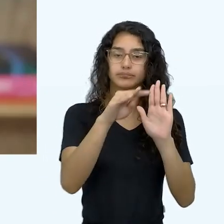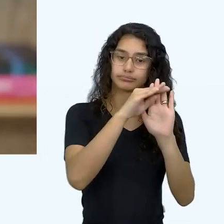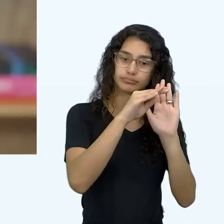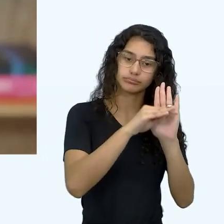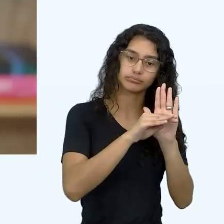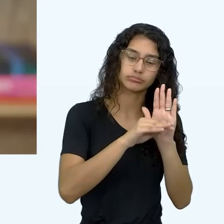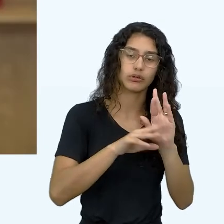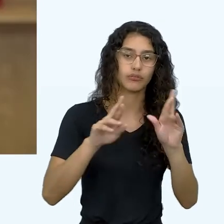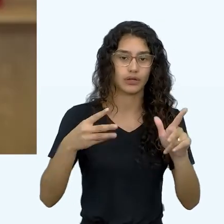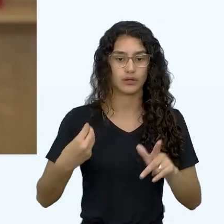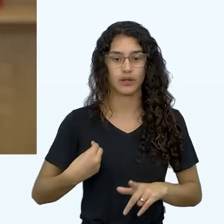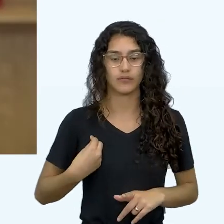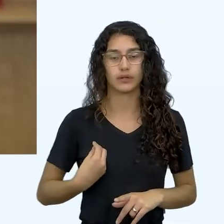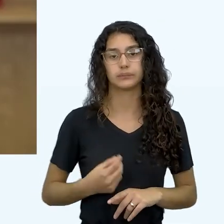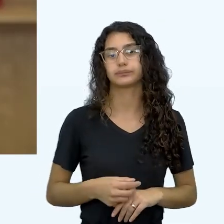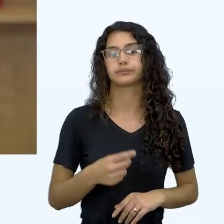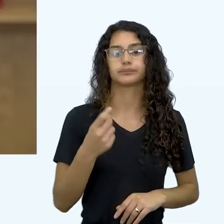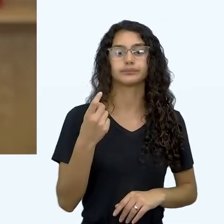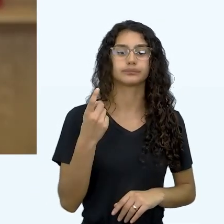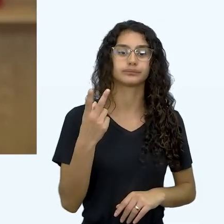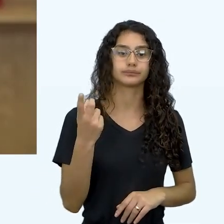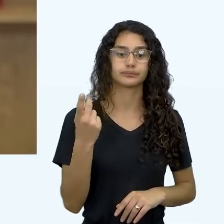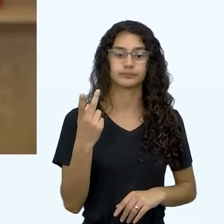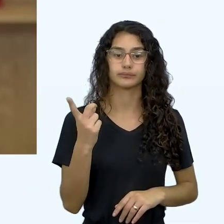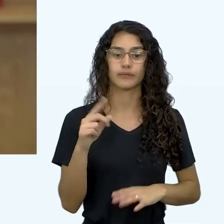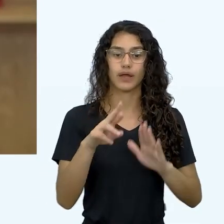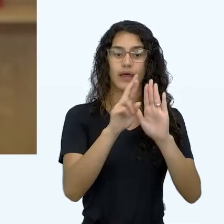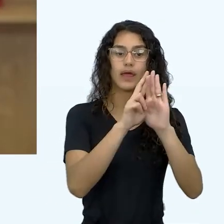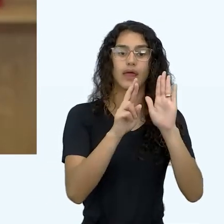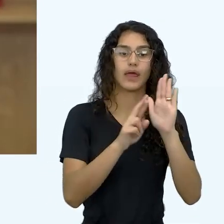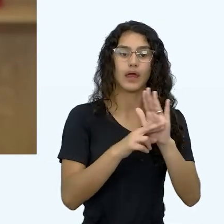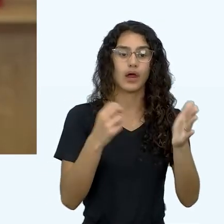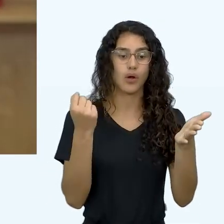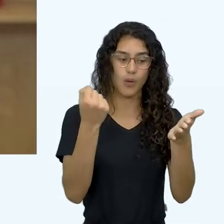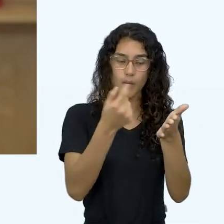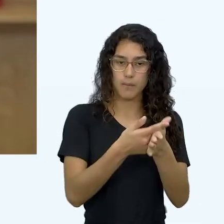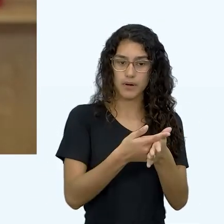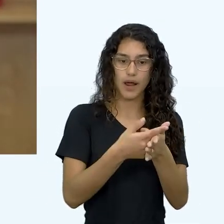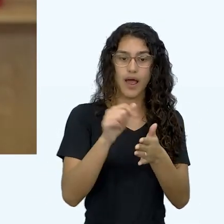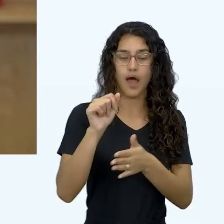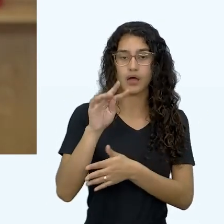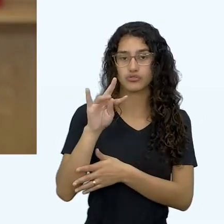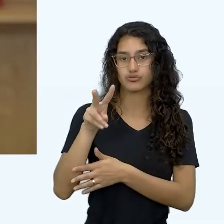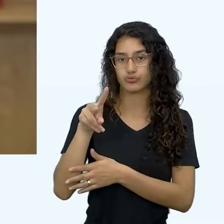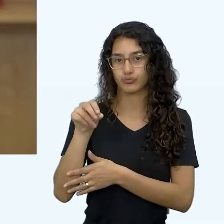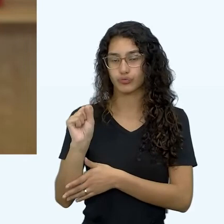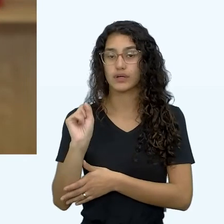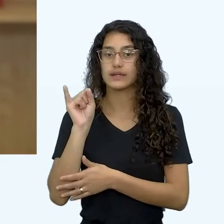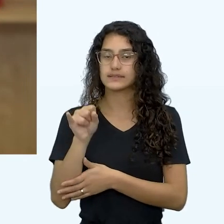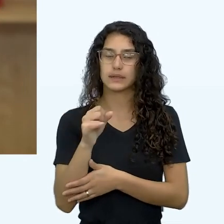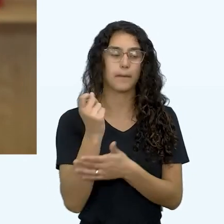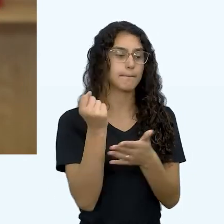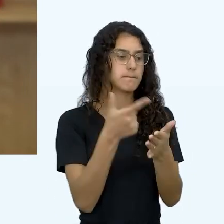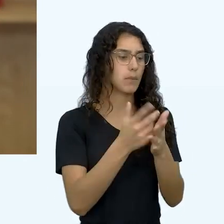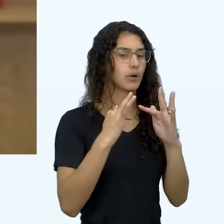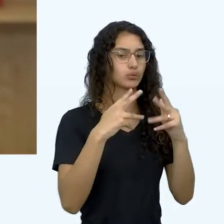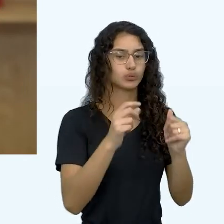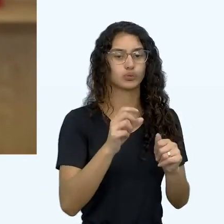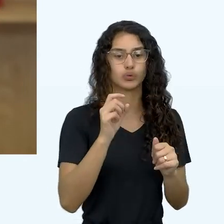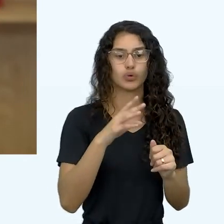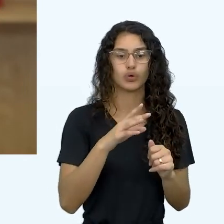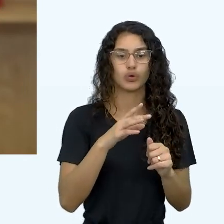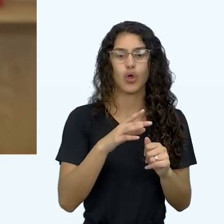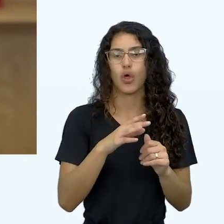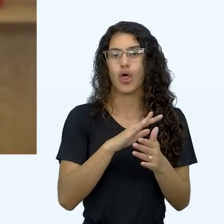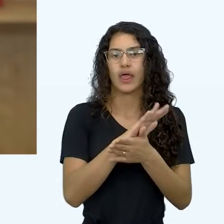etapas diferentes da vida. E a 12ª regra é a regra de comprar ativos. Cara, se você gasta o seu dinheiro para comprar só